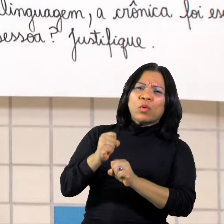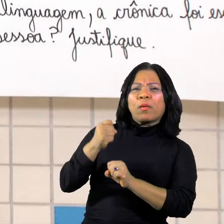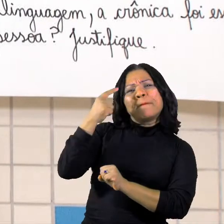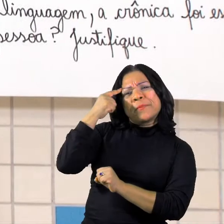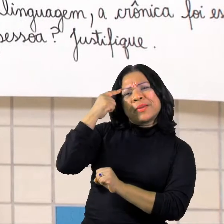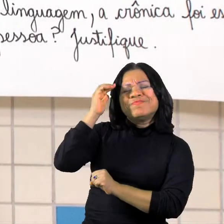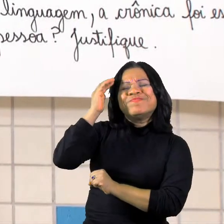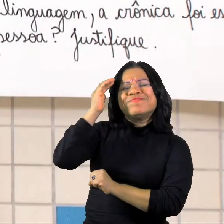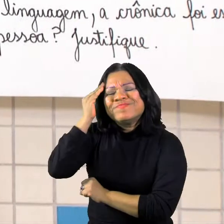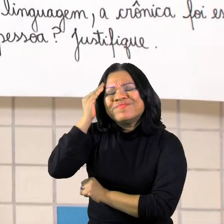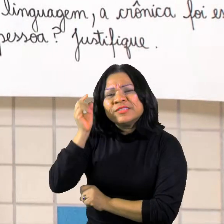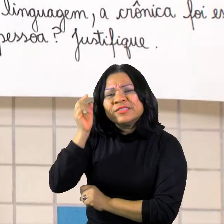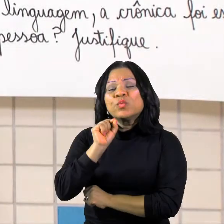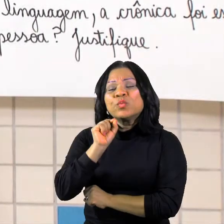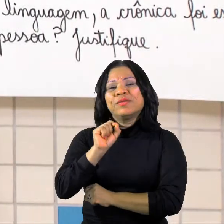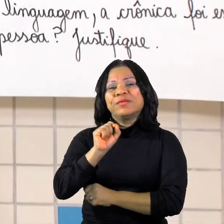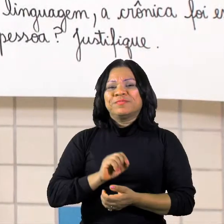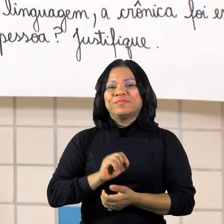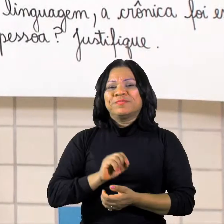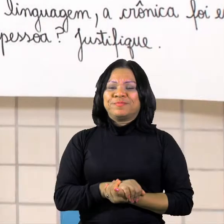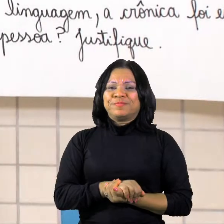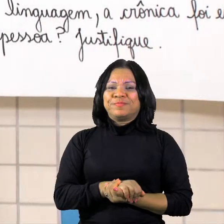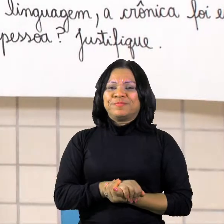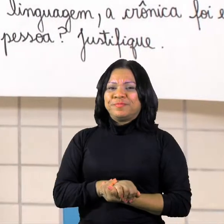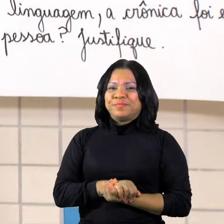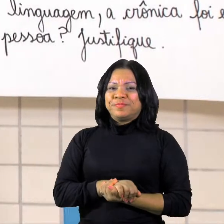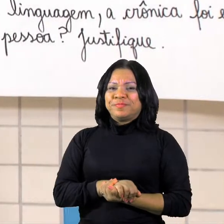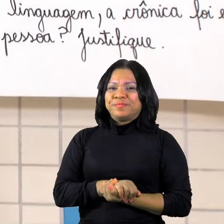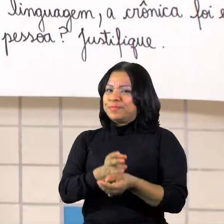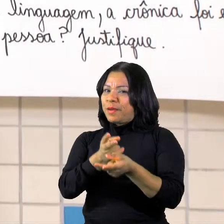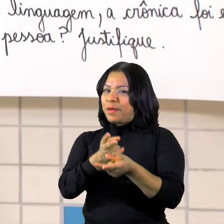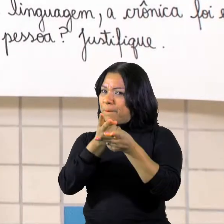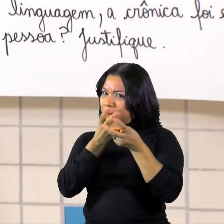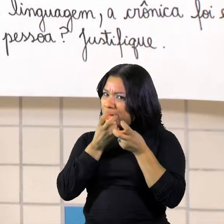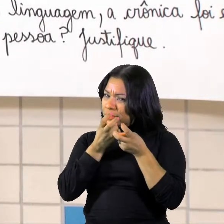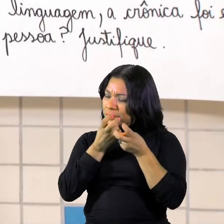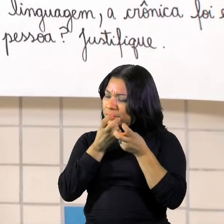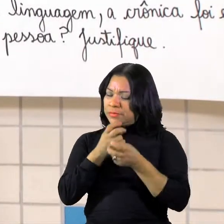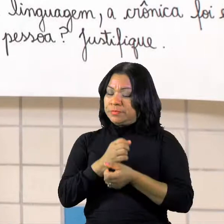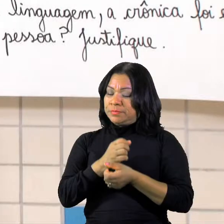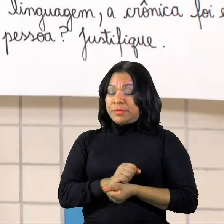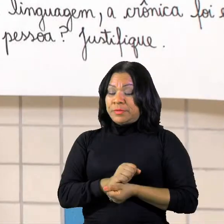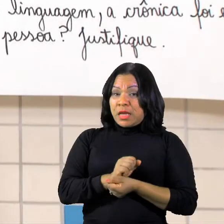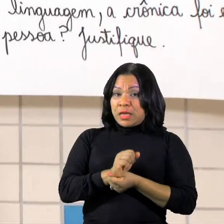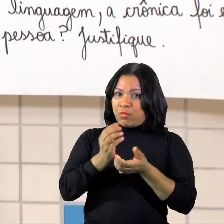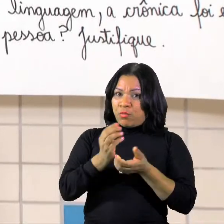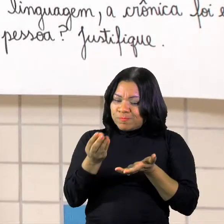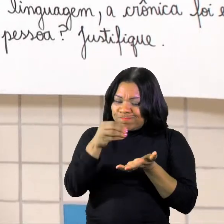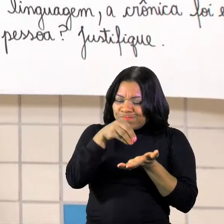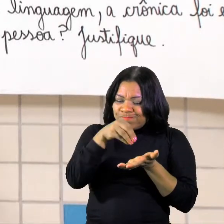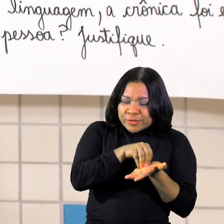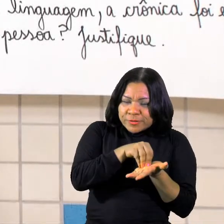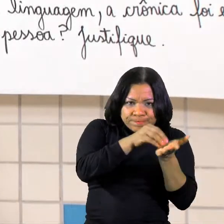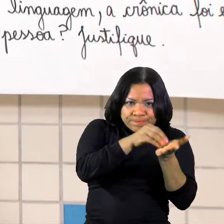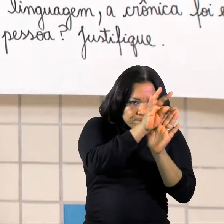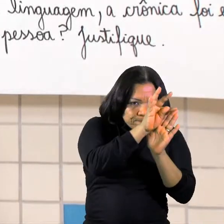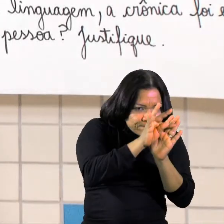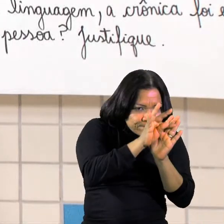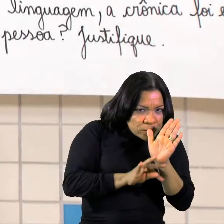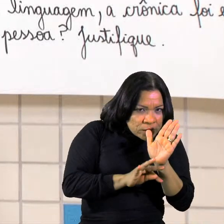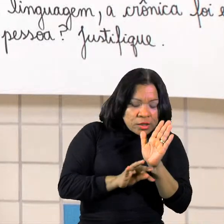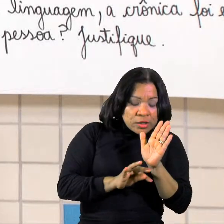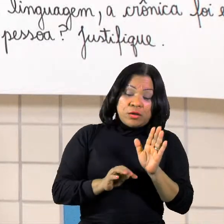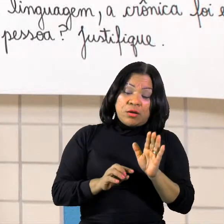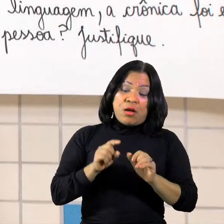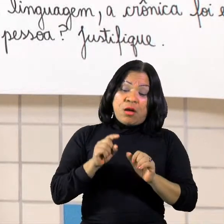compreender nesse trecho? Perceba que quando você infere alguma coisa no texto, você vai além do que